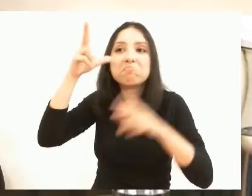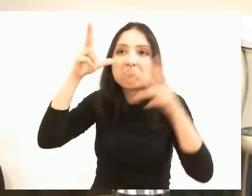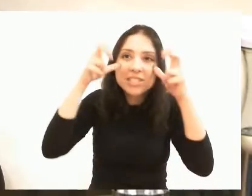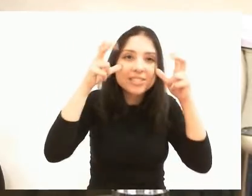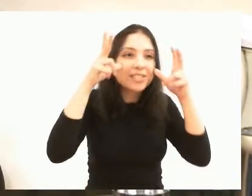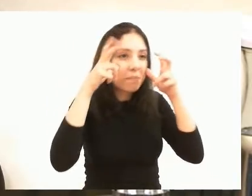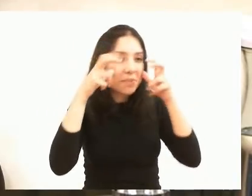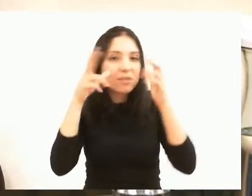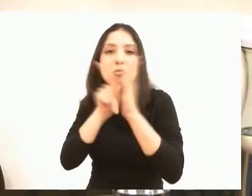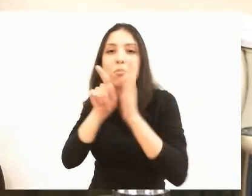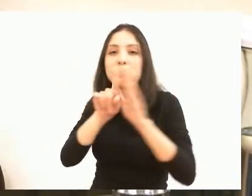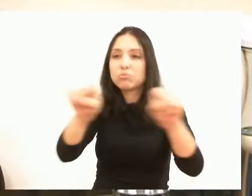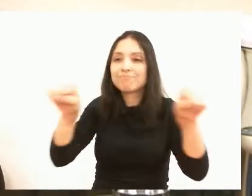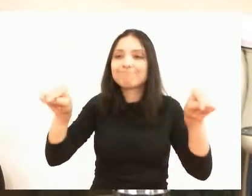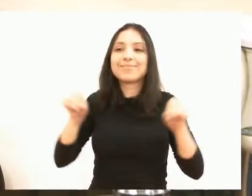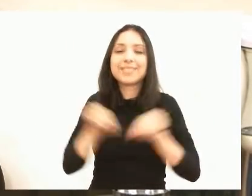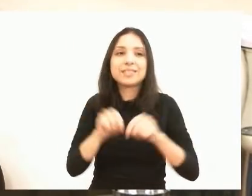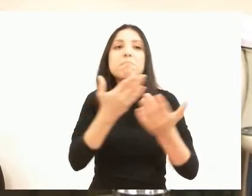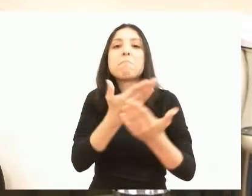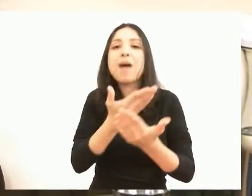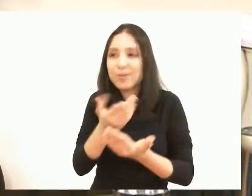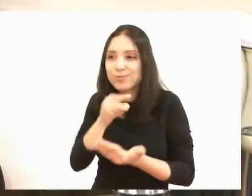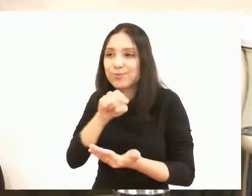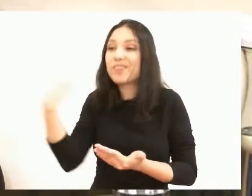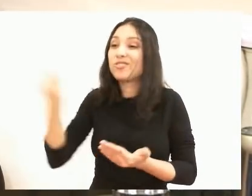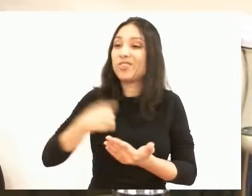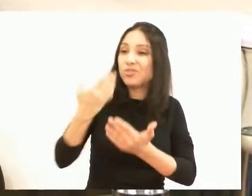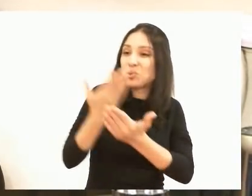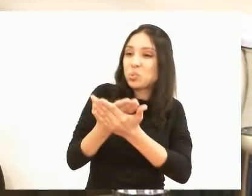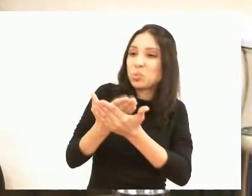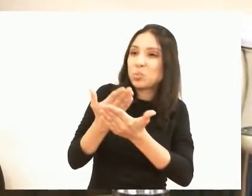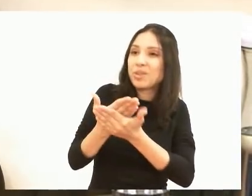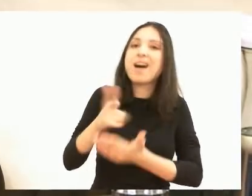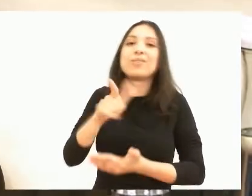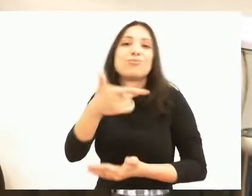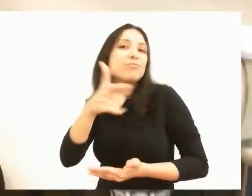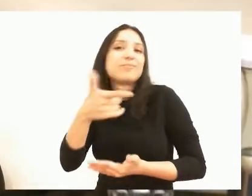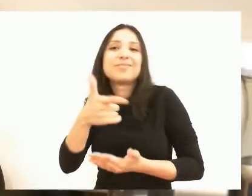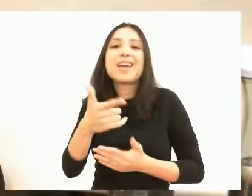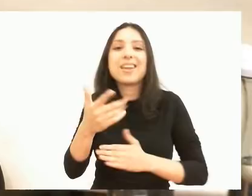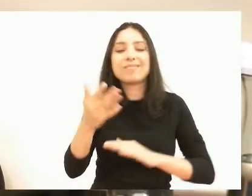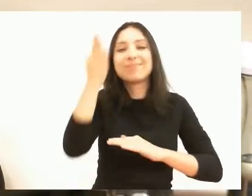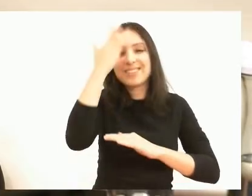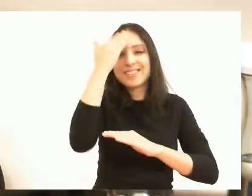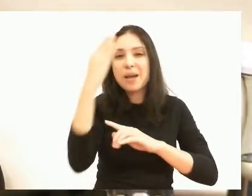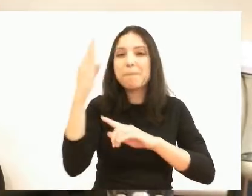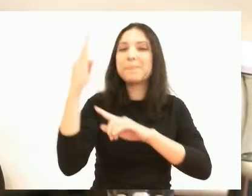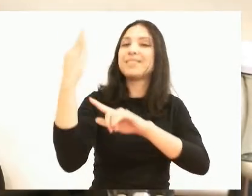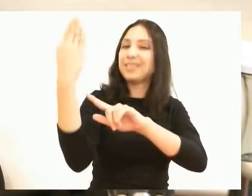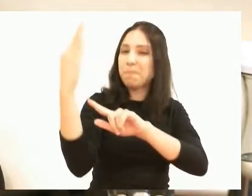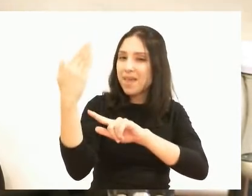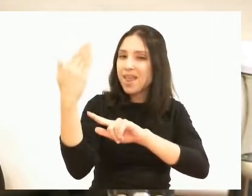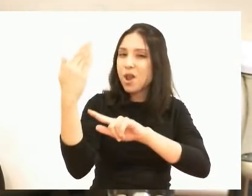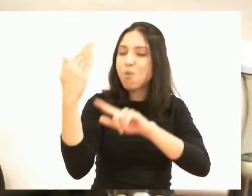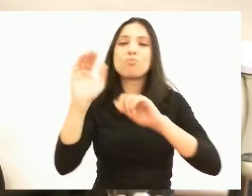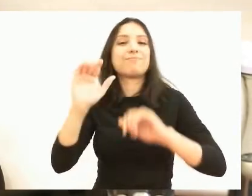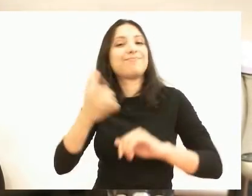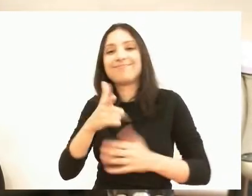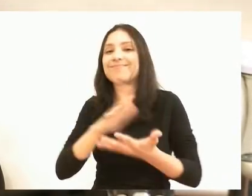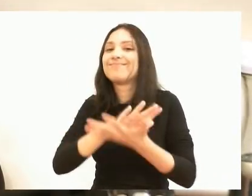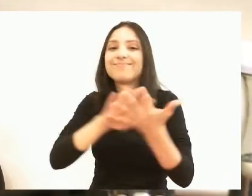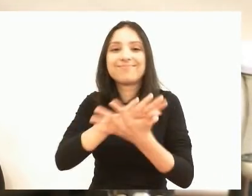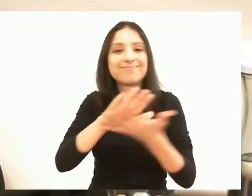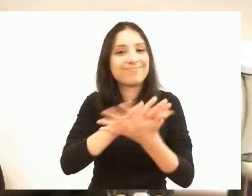é propositalmente não tem espelho na parede professor não ficar de costas pra todos e todos